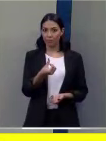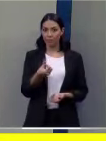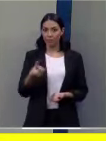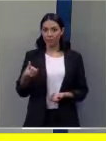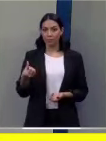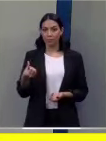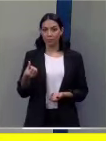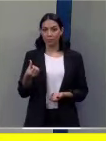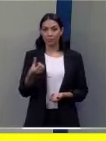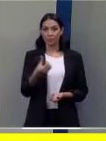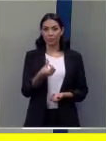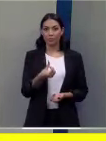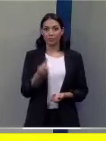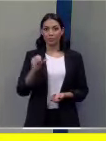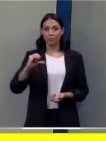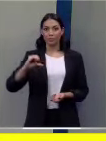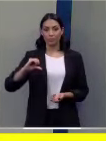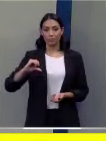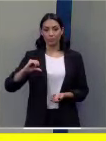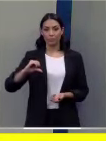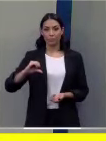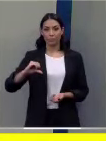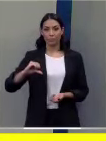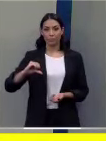66, 69,